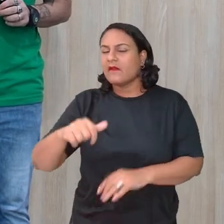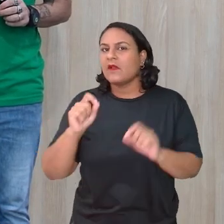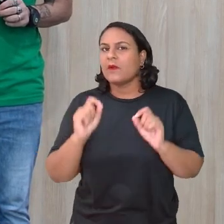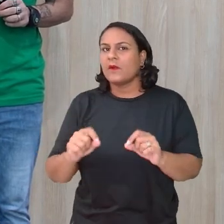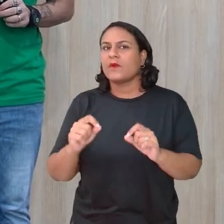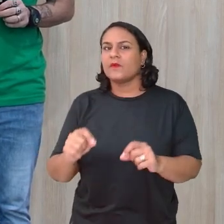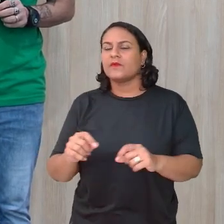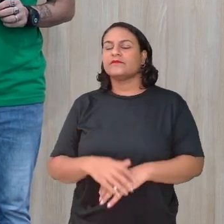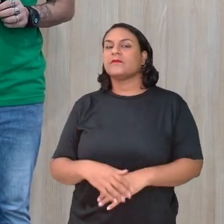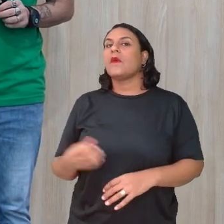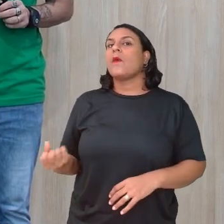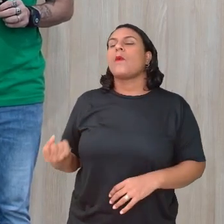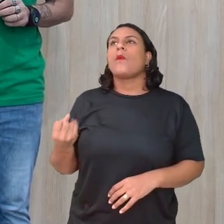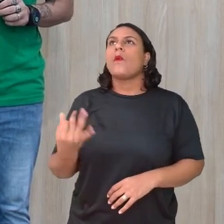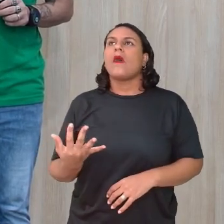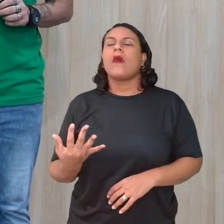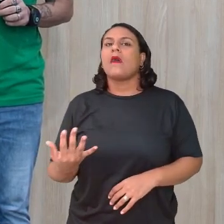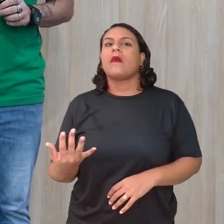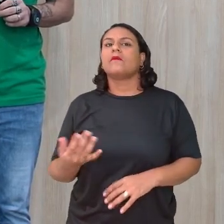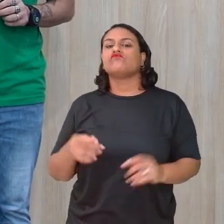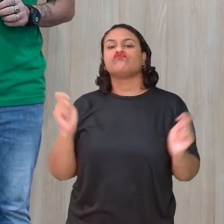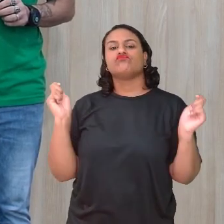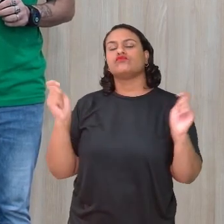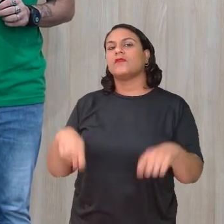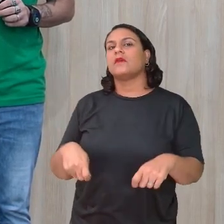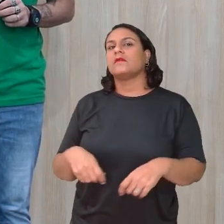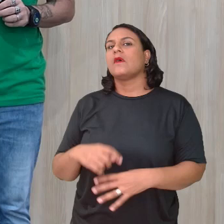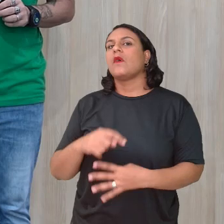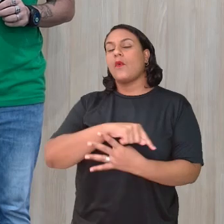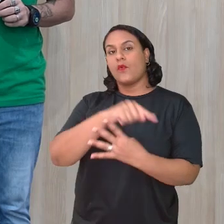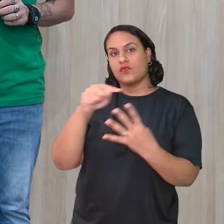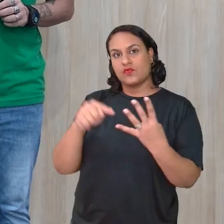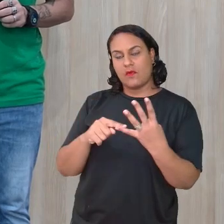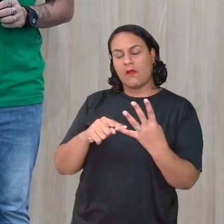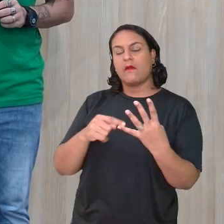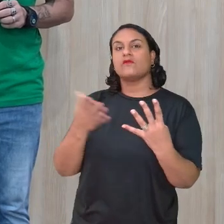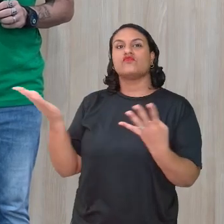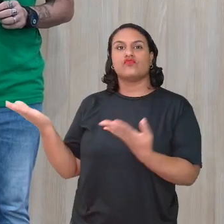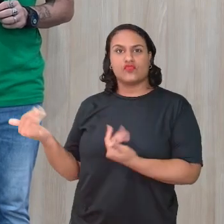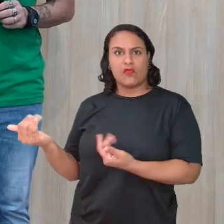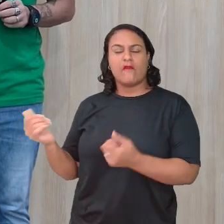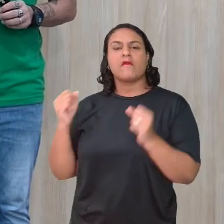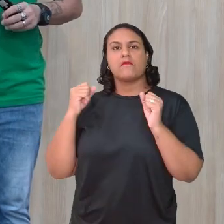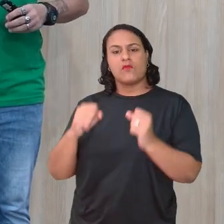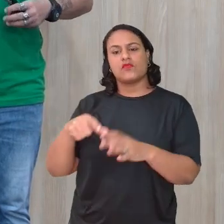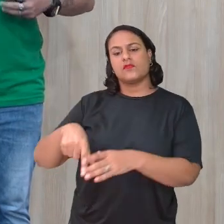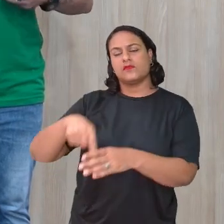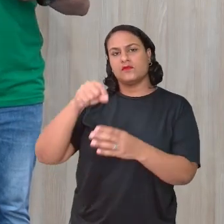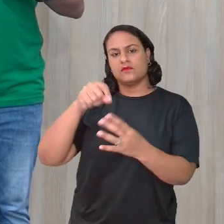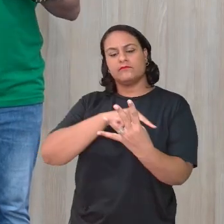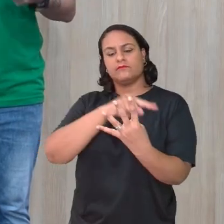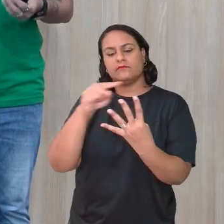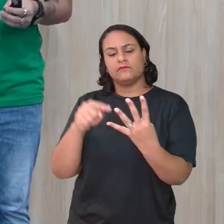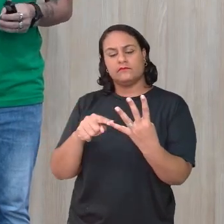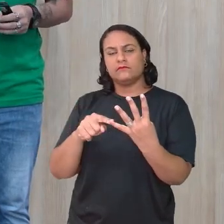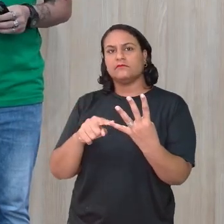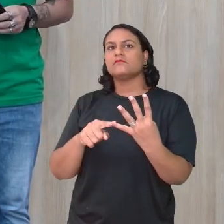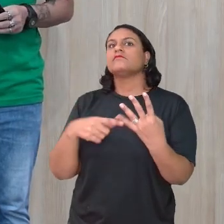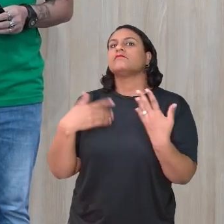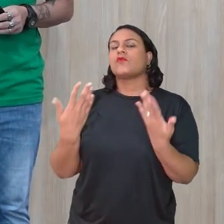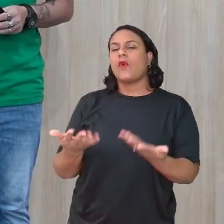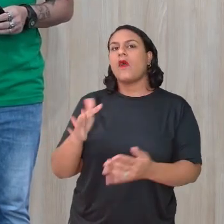quais são os casos possíveis? Qualquer um daqueles 4 jovens serem escolhidos. Quais são os casos